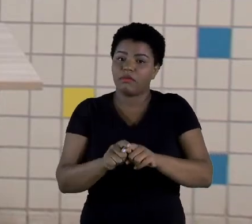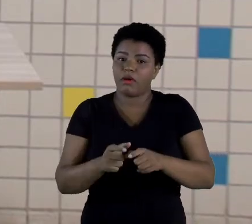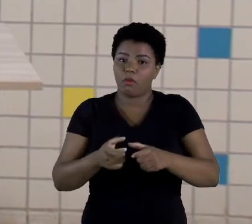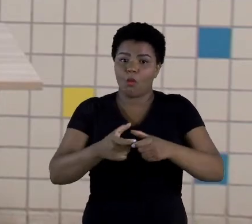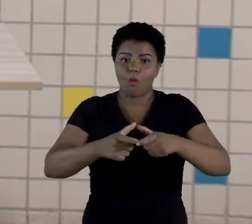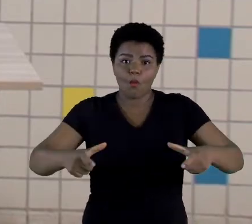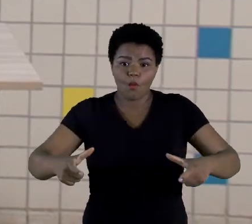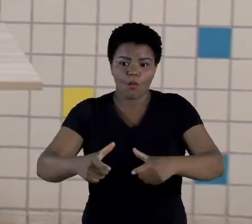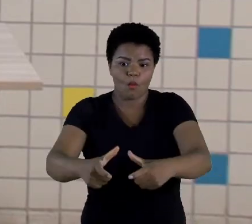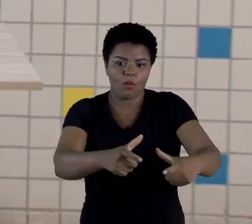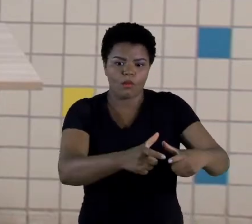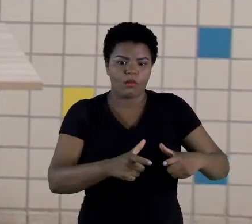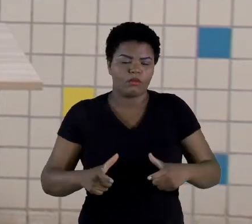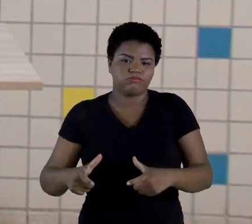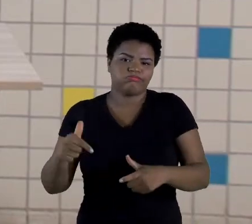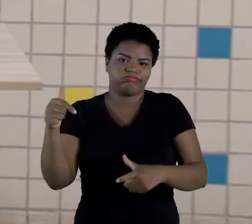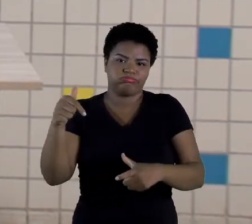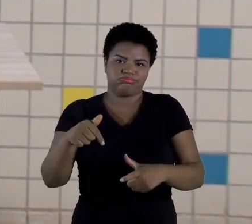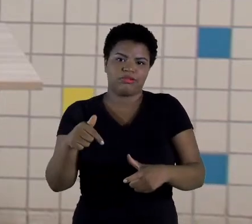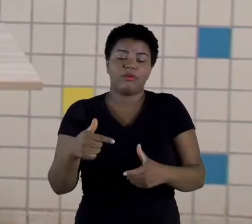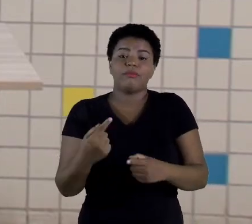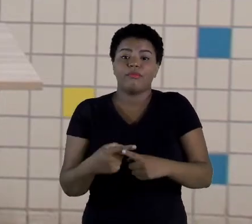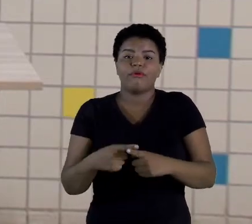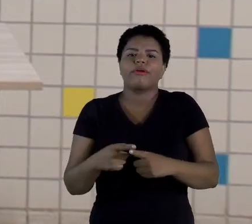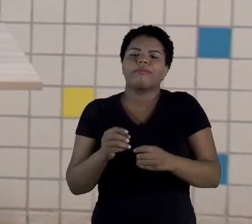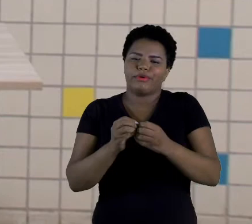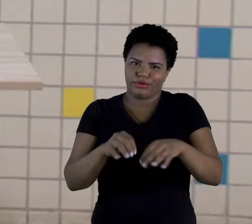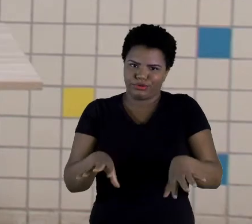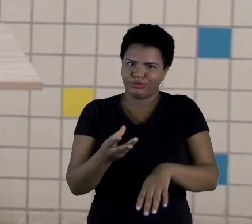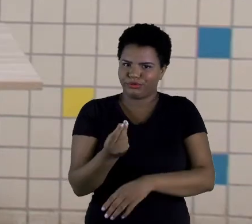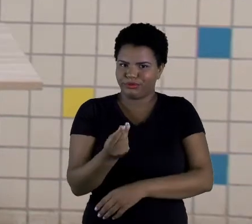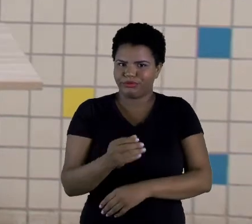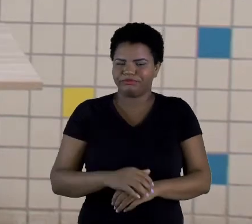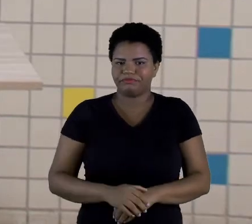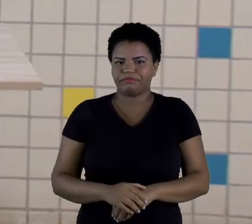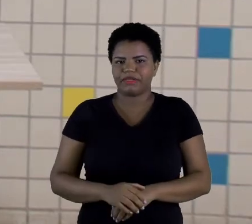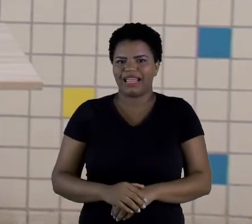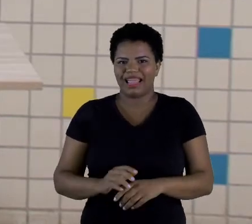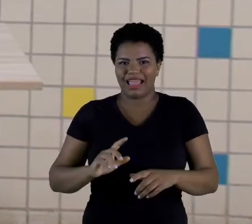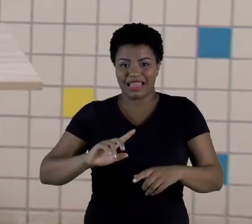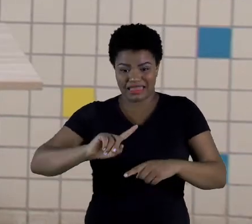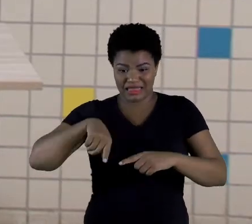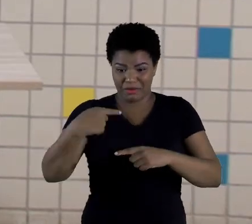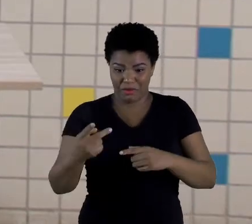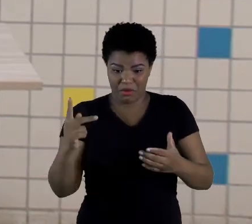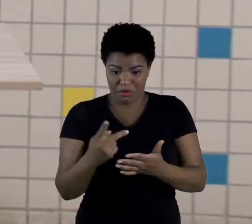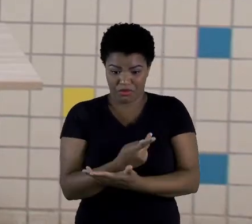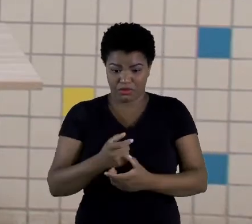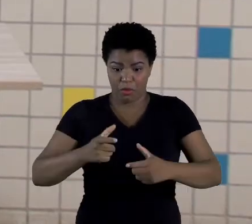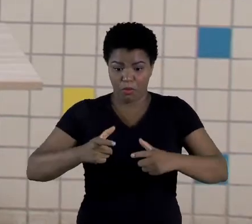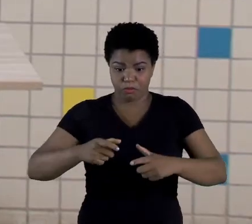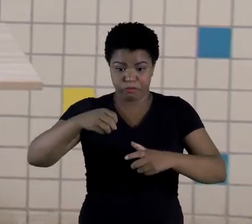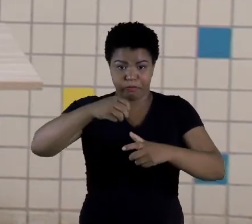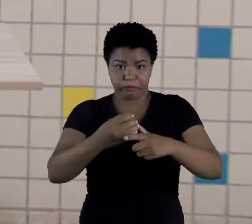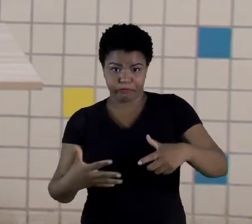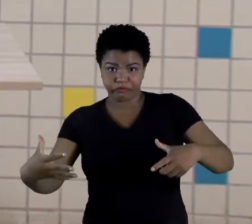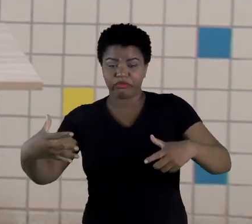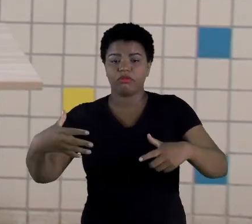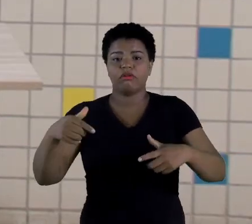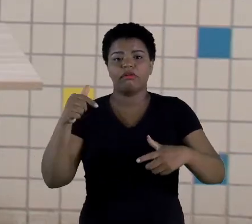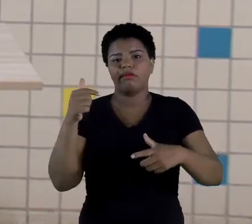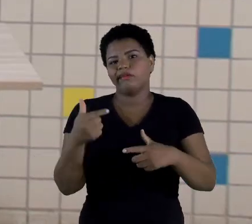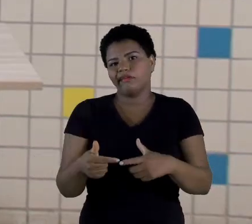porque a erosão ela vem prejudicar muito. E depois que acontece esse processo de erosão, é muito difícil esse solo voltar a produzir